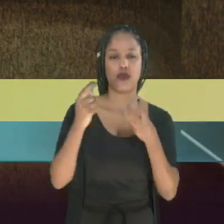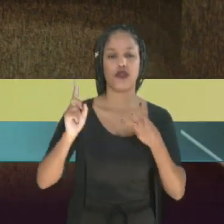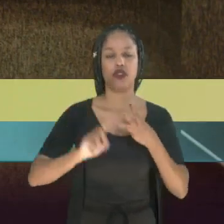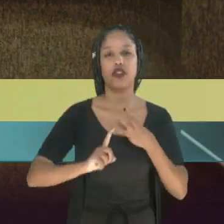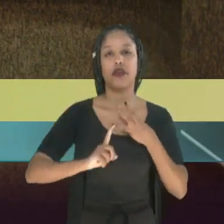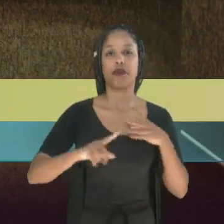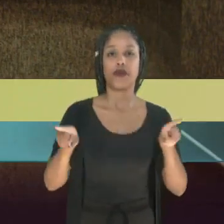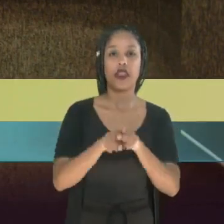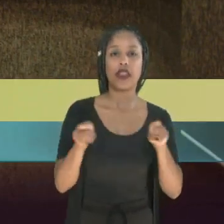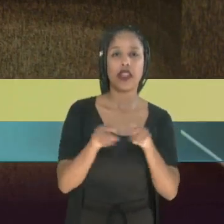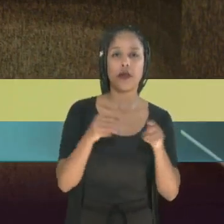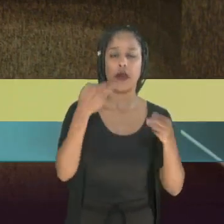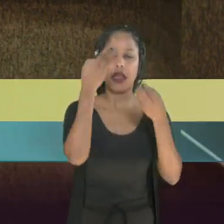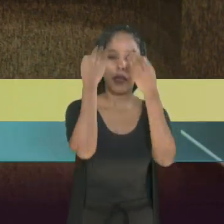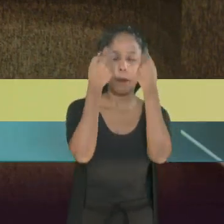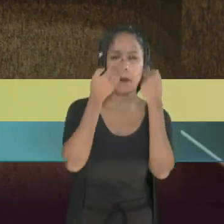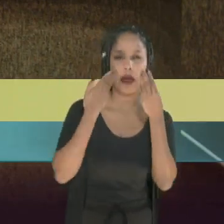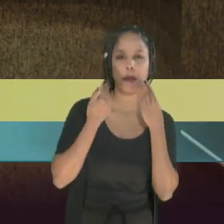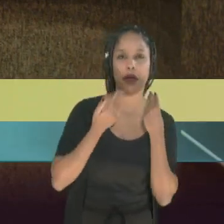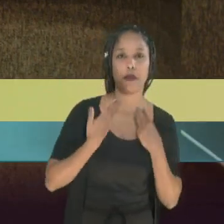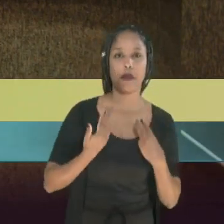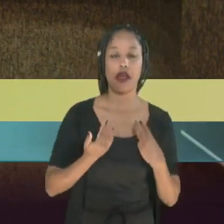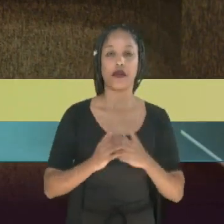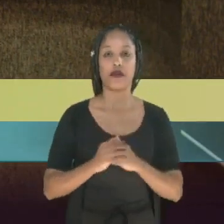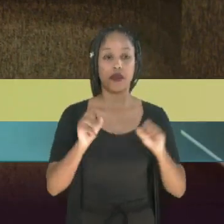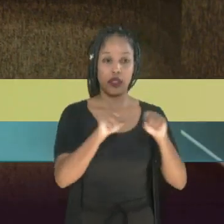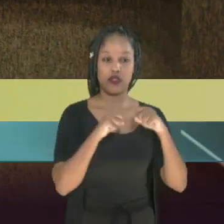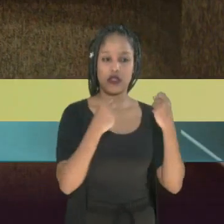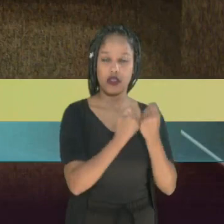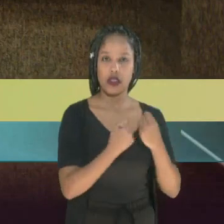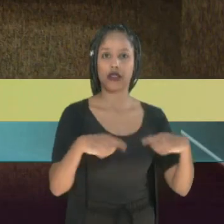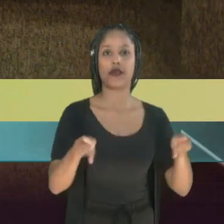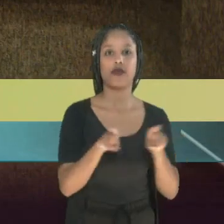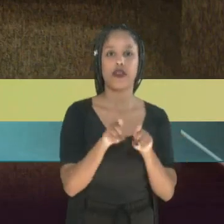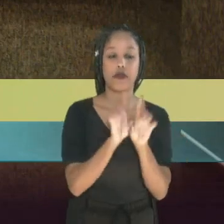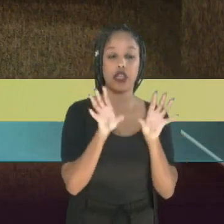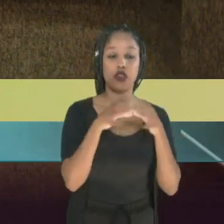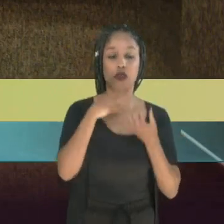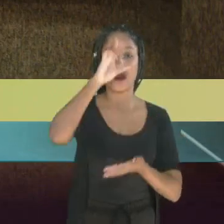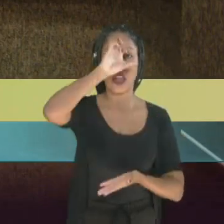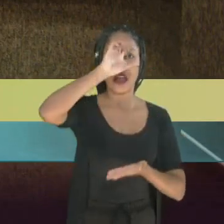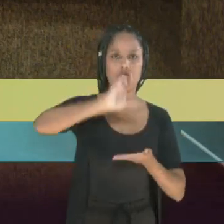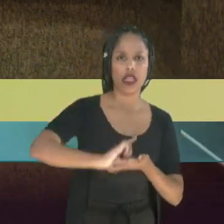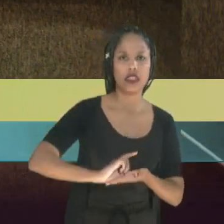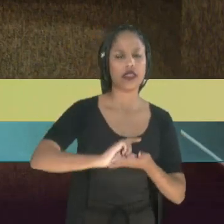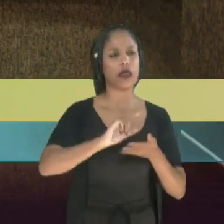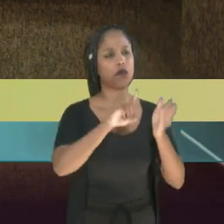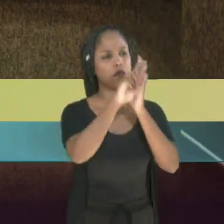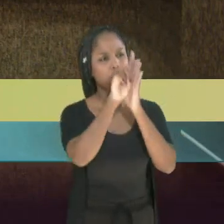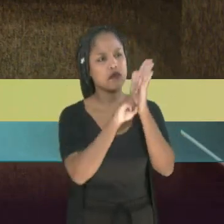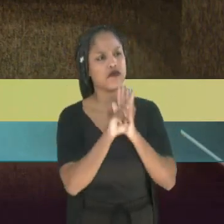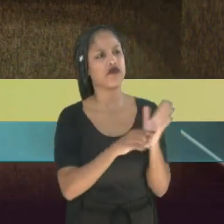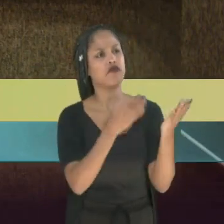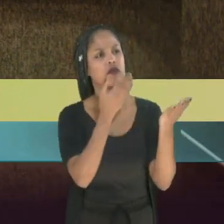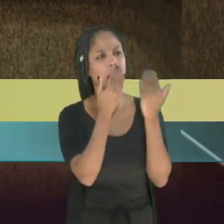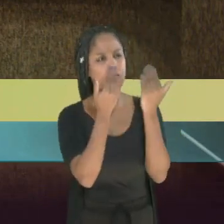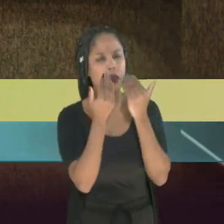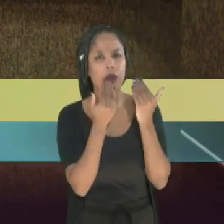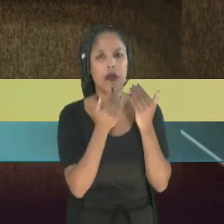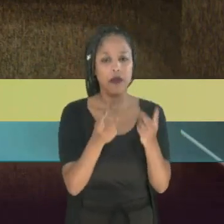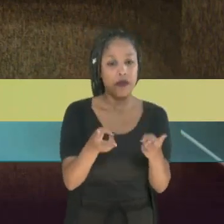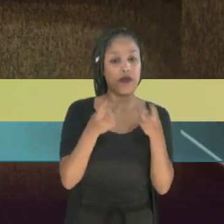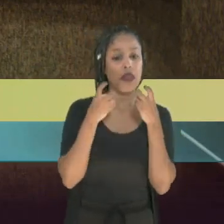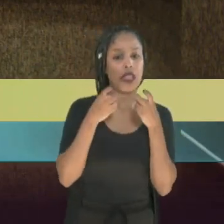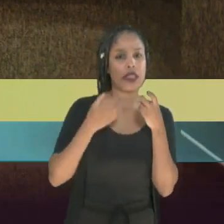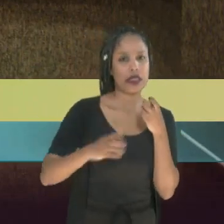comércio, a sociedade e as lideranças de responsabilidade se interam do assunto, escutam a ciência